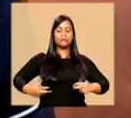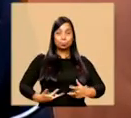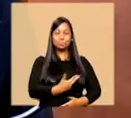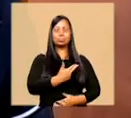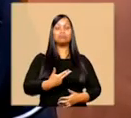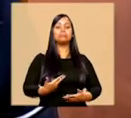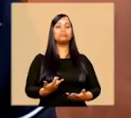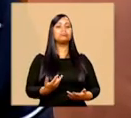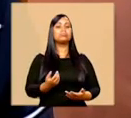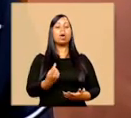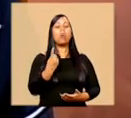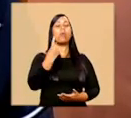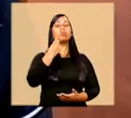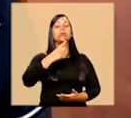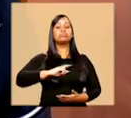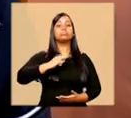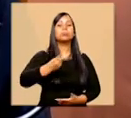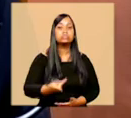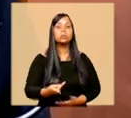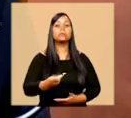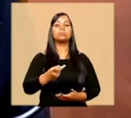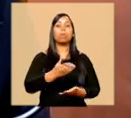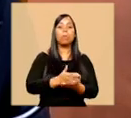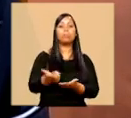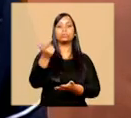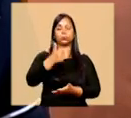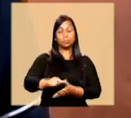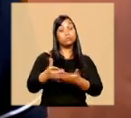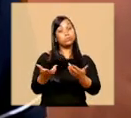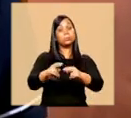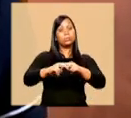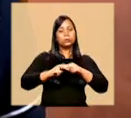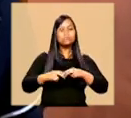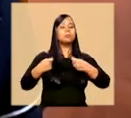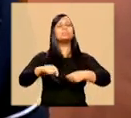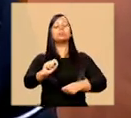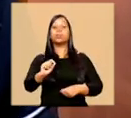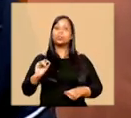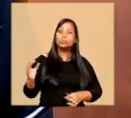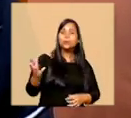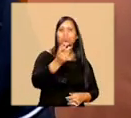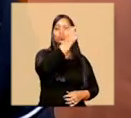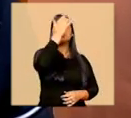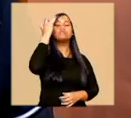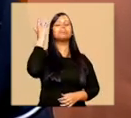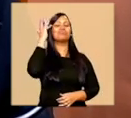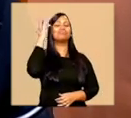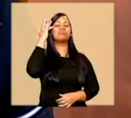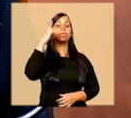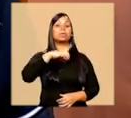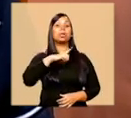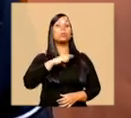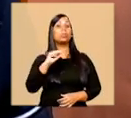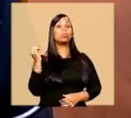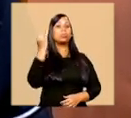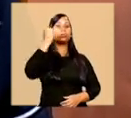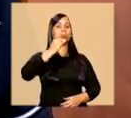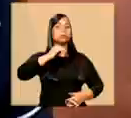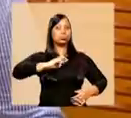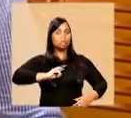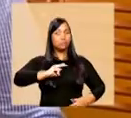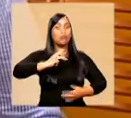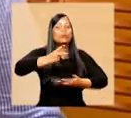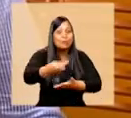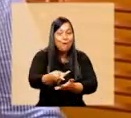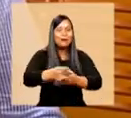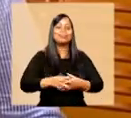o transplante é a única chance de recomeço para um paciente. Por isso, é preciso que a população se conscientize sobre a importância de doar.